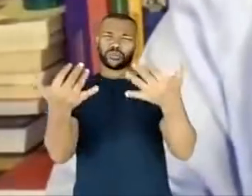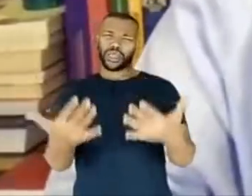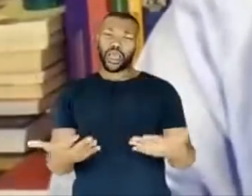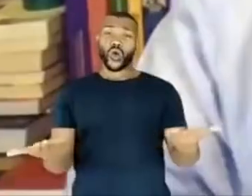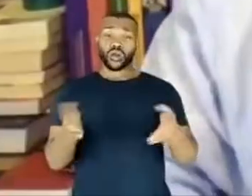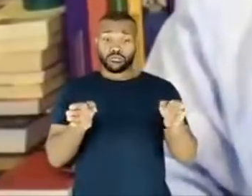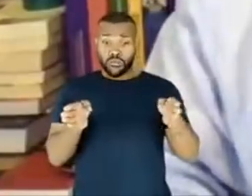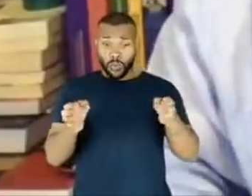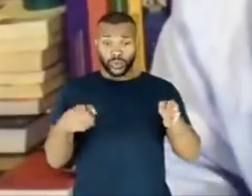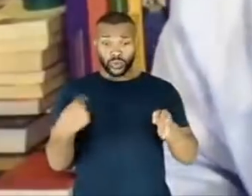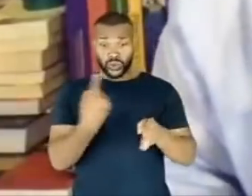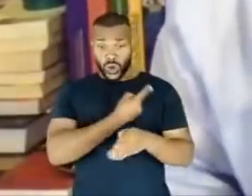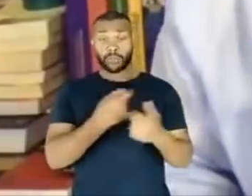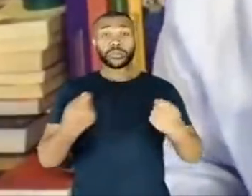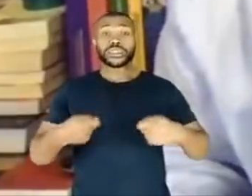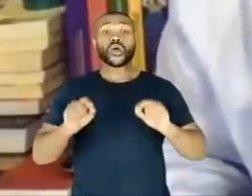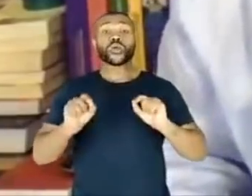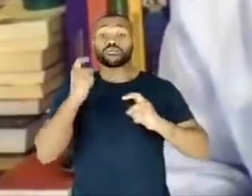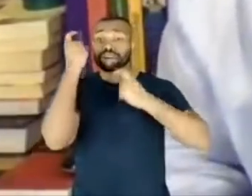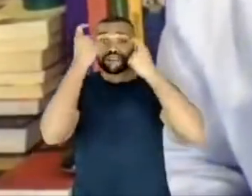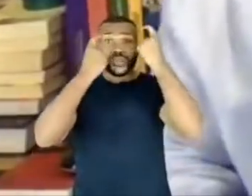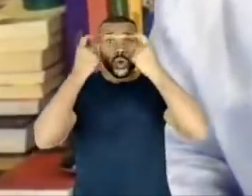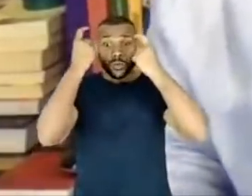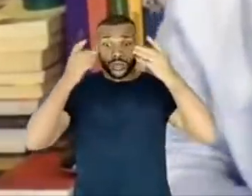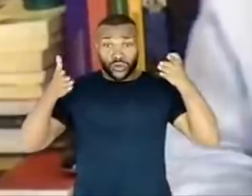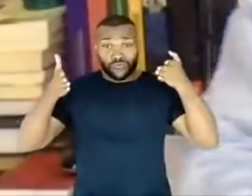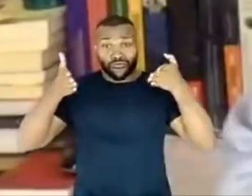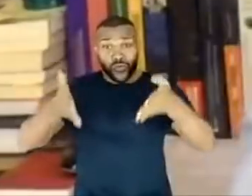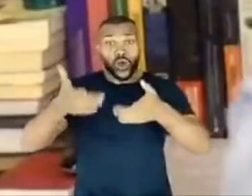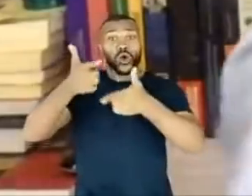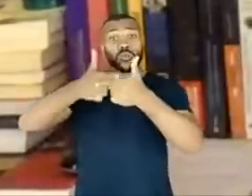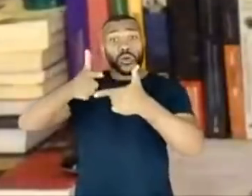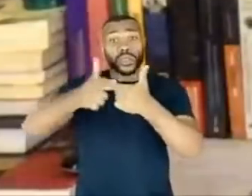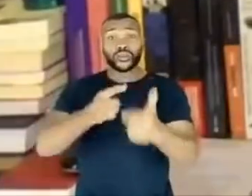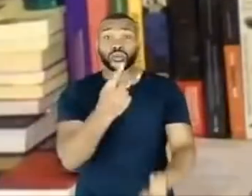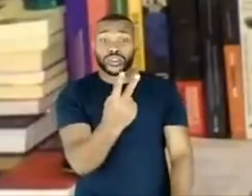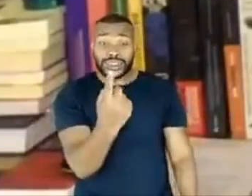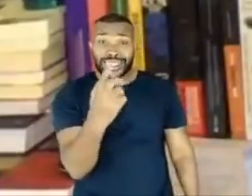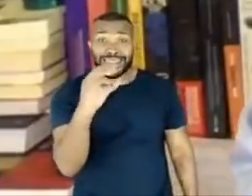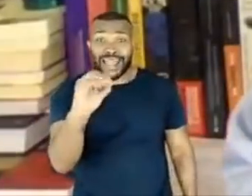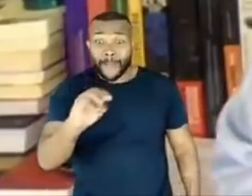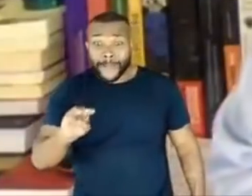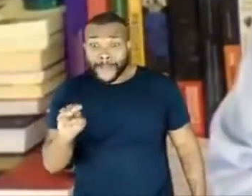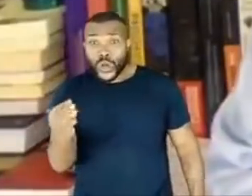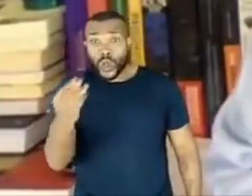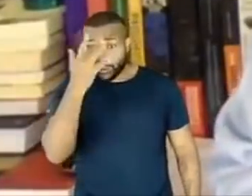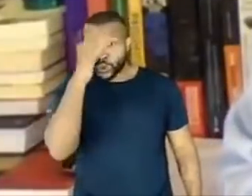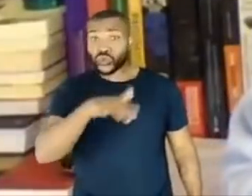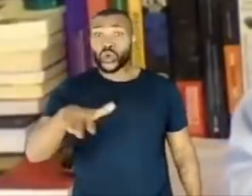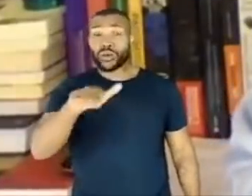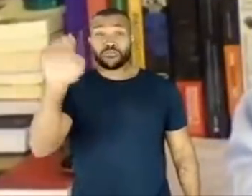muito mais preocupado com os problemas de 210 milhões de brasileiros ou 220 milhões de brasileiros,